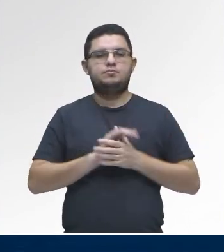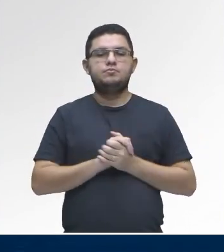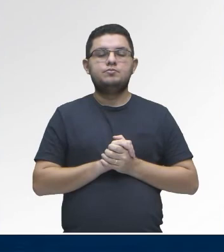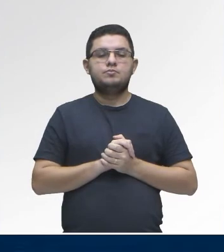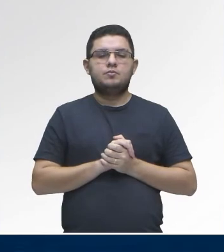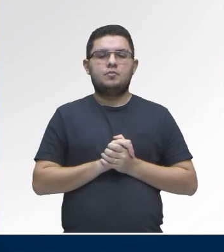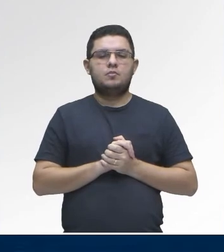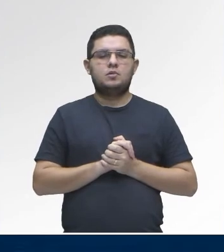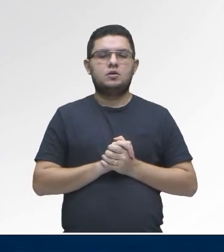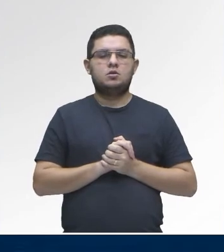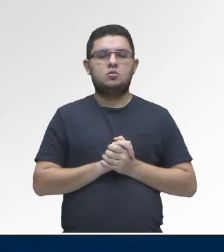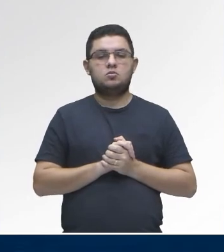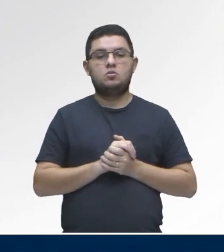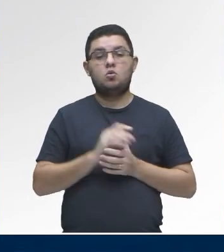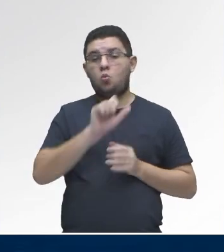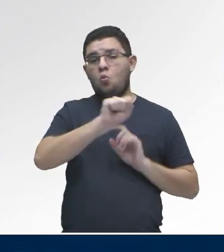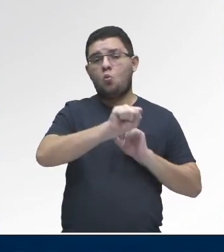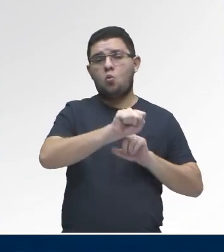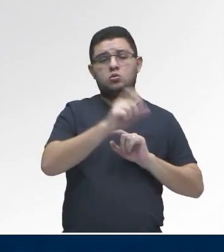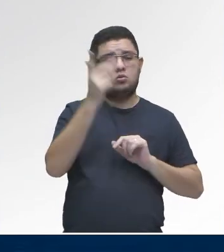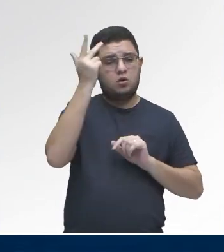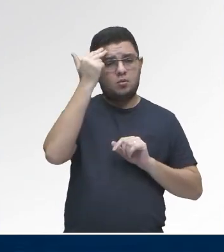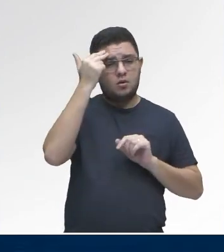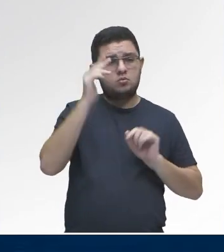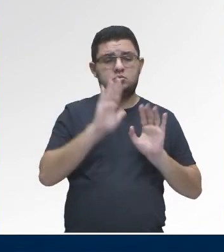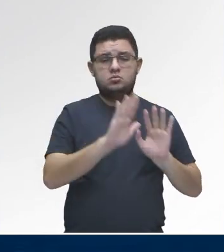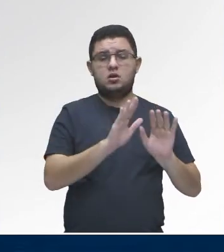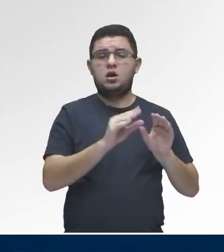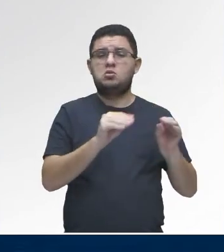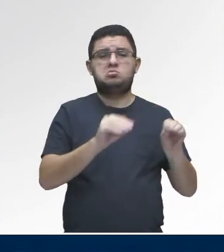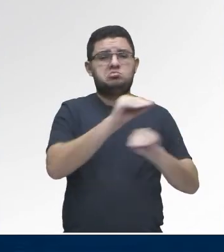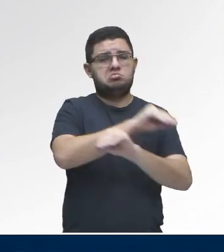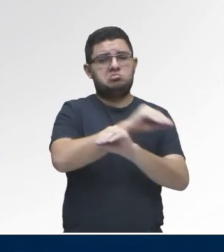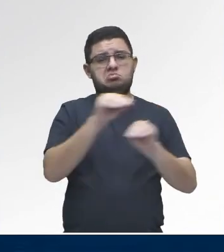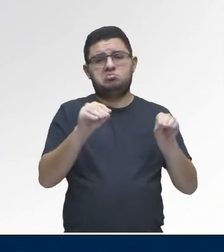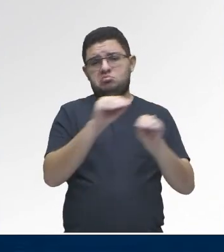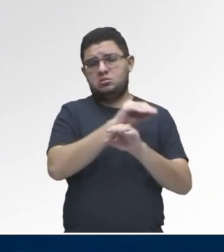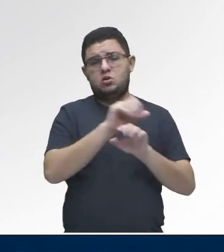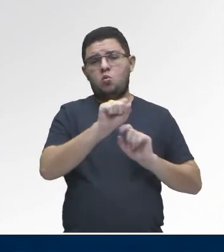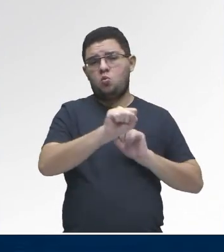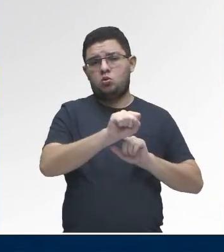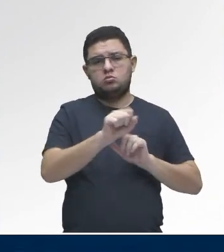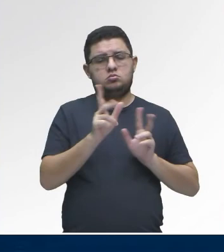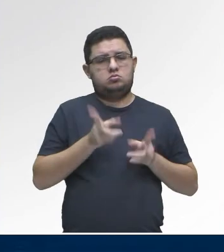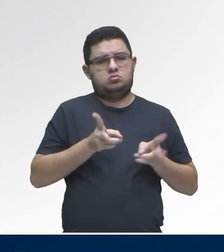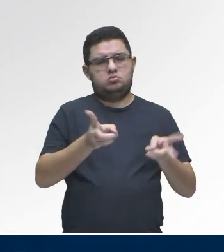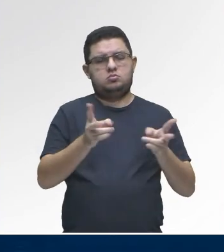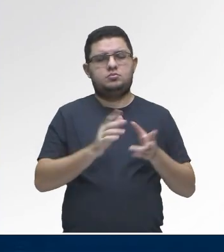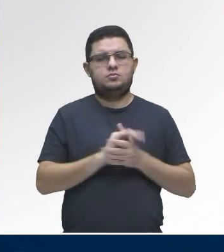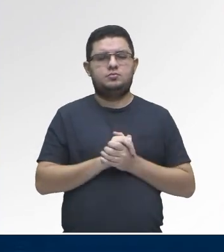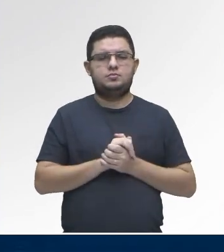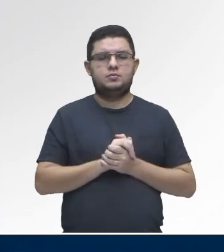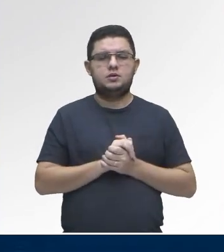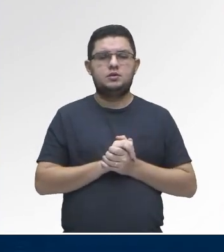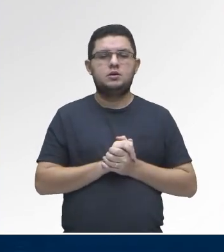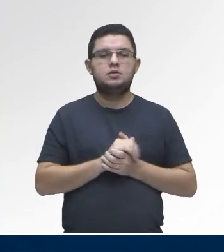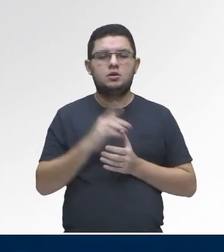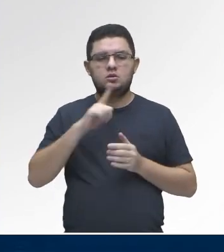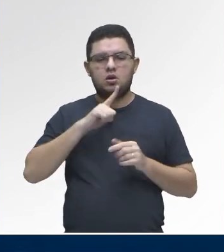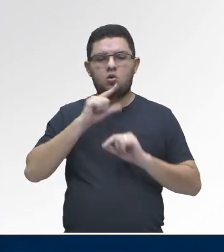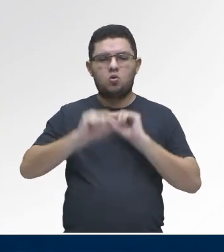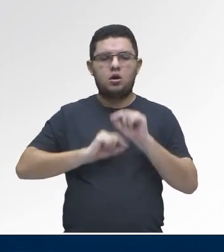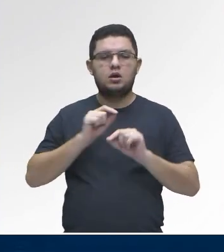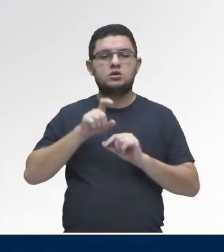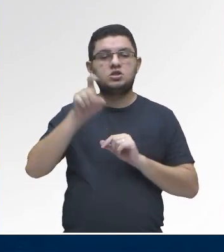O 8, ele já estava aí nesse membro. Ele não mudou de membro, então ele continua com o mesmo sinal. Então, eu tenho aqui a soma de x